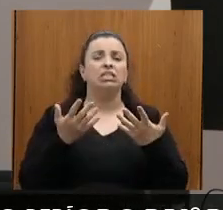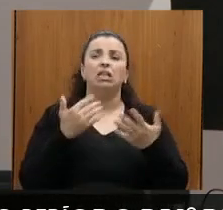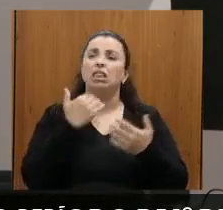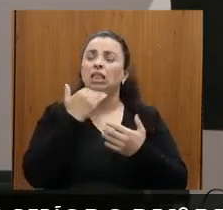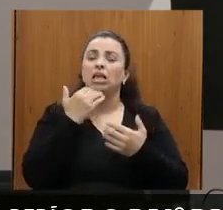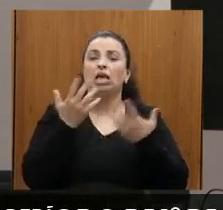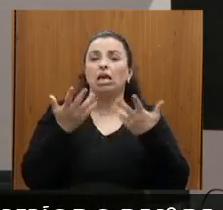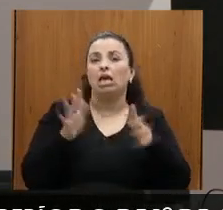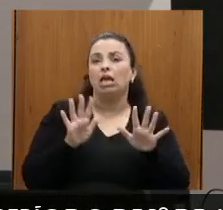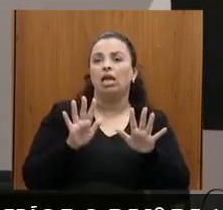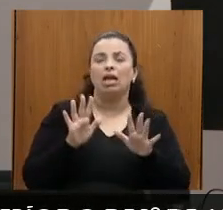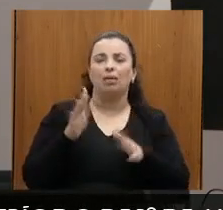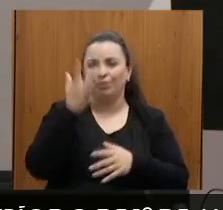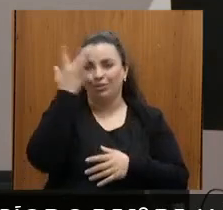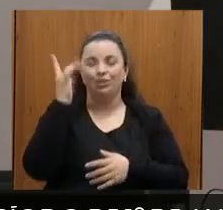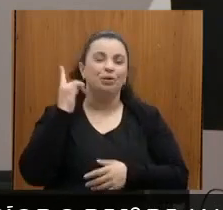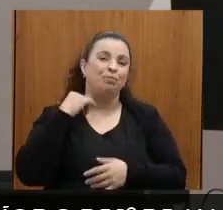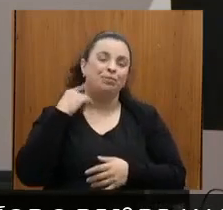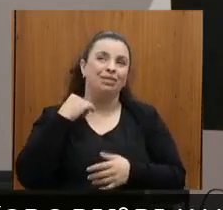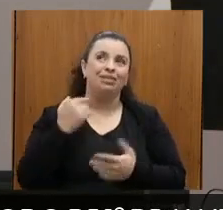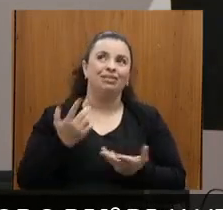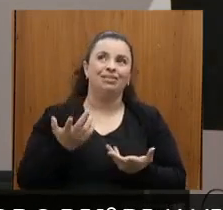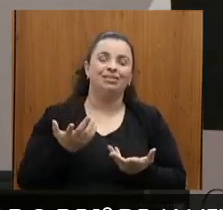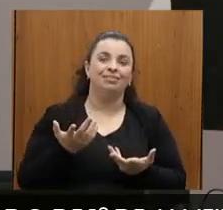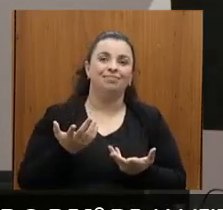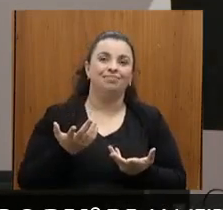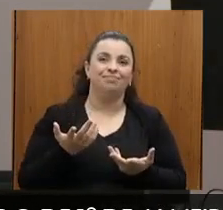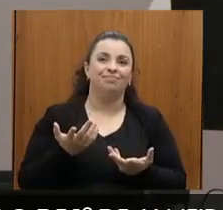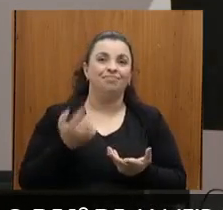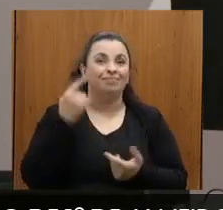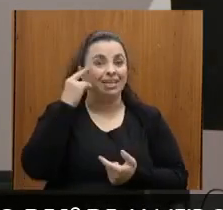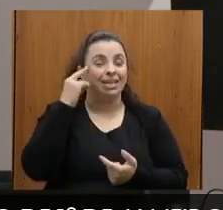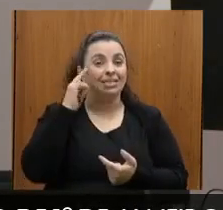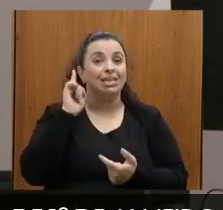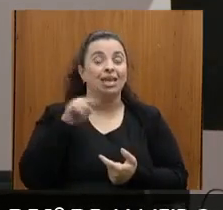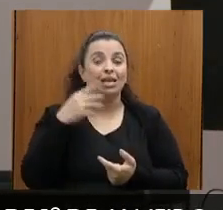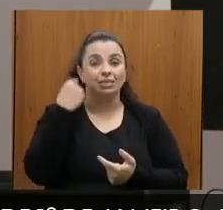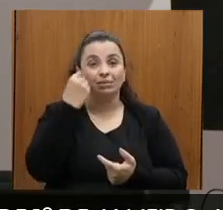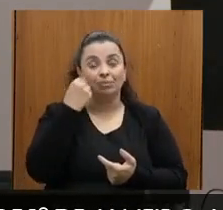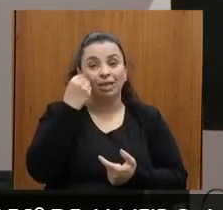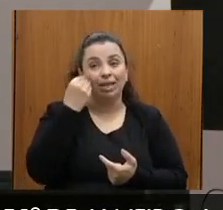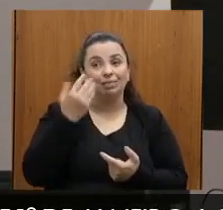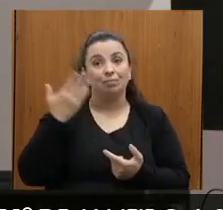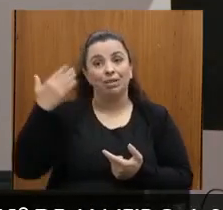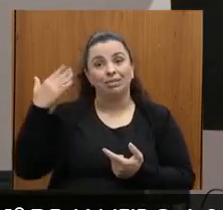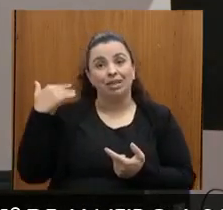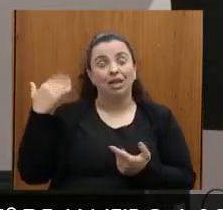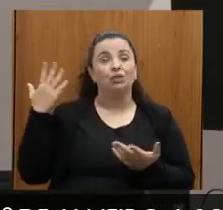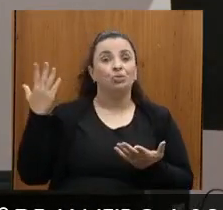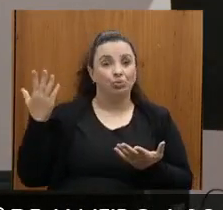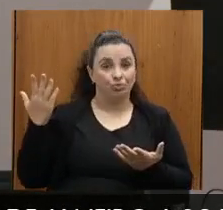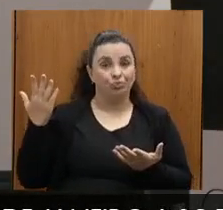e o dia a dia é muito importante de viver o que Minas Gerais estava vivendo. Num passado muito recente,